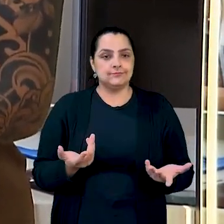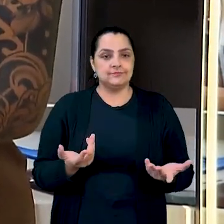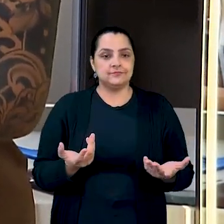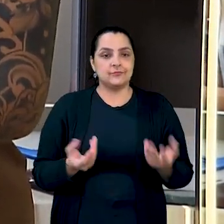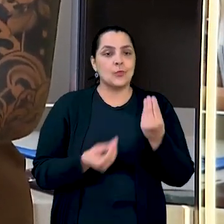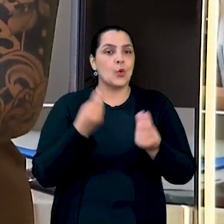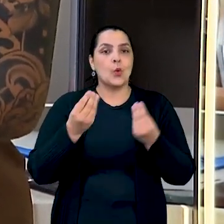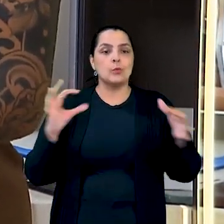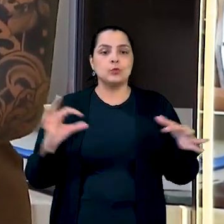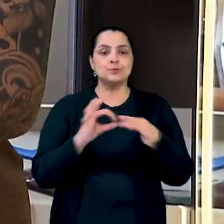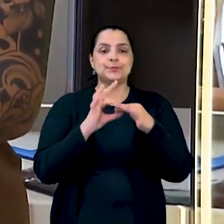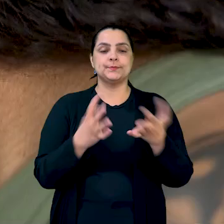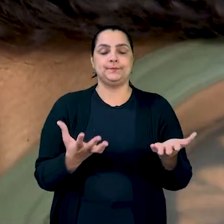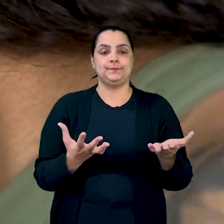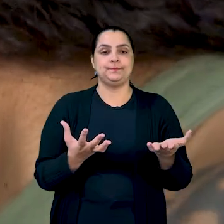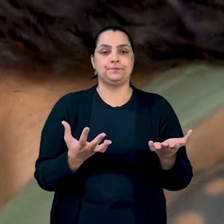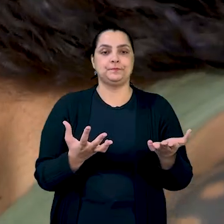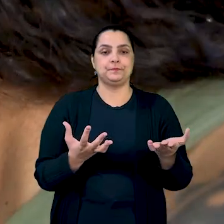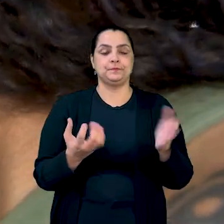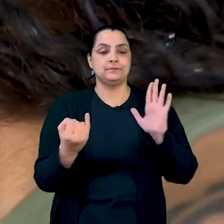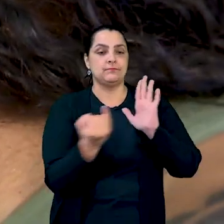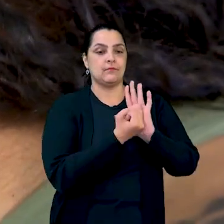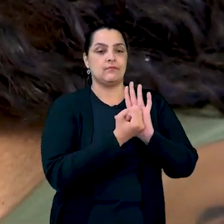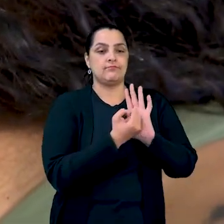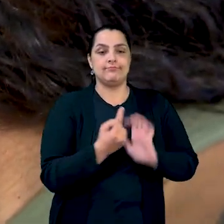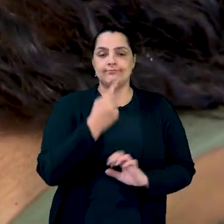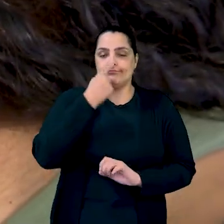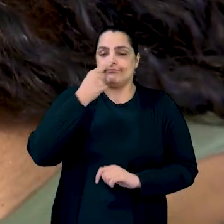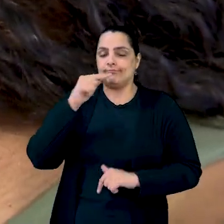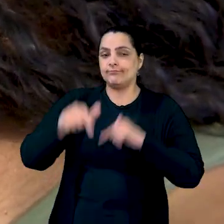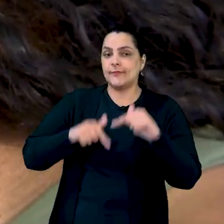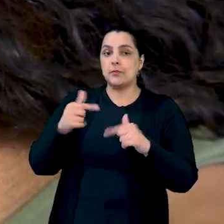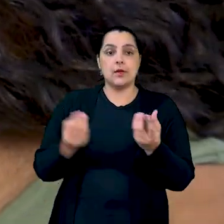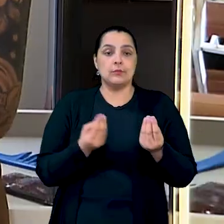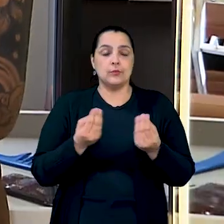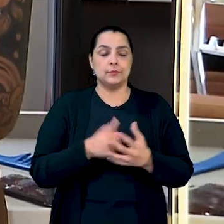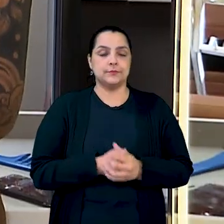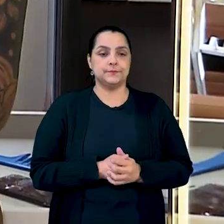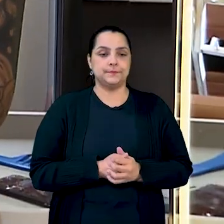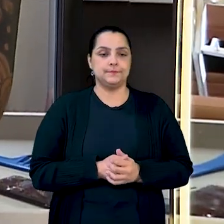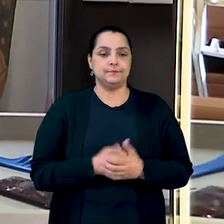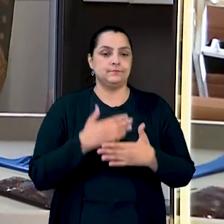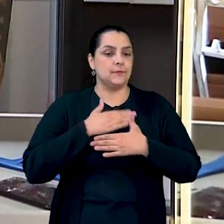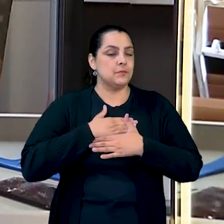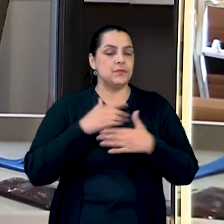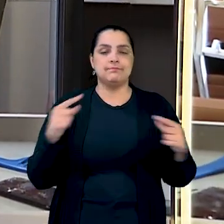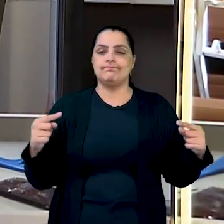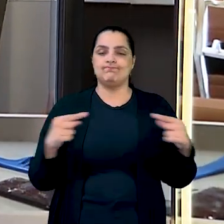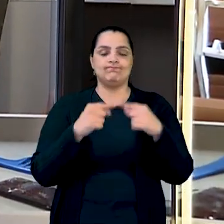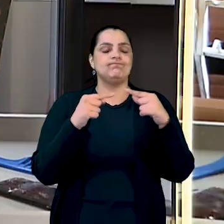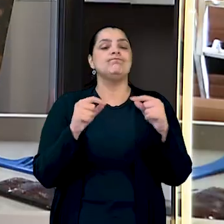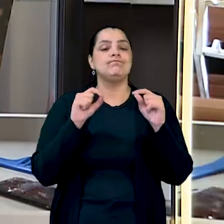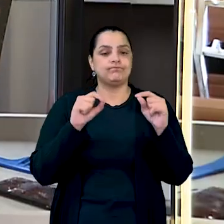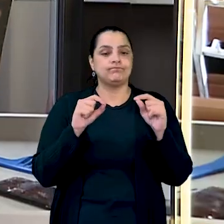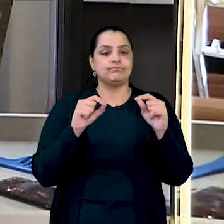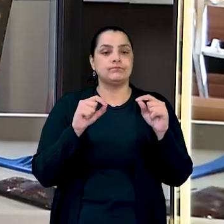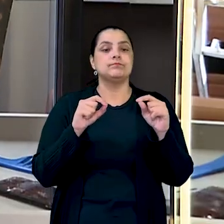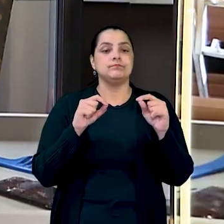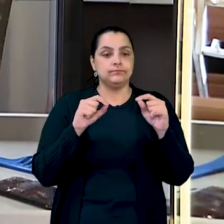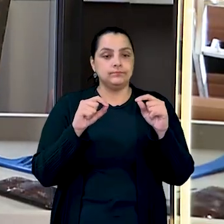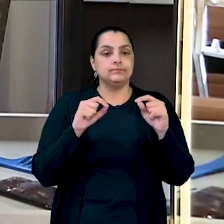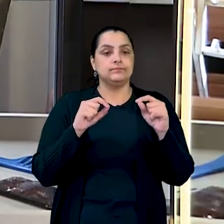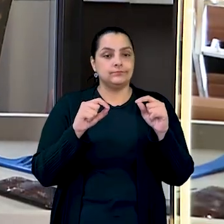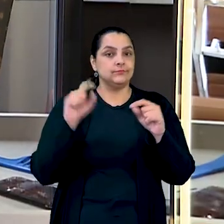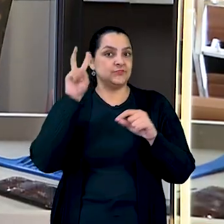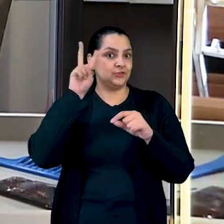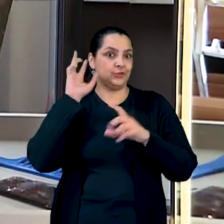é juntar essas duas coisas? O pertencimento, a identidade com o trabalho. Para mim é algo que cruza muito com a